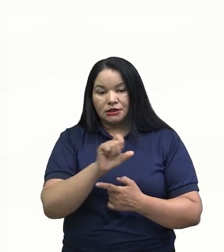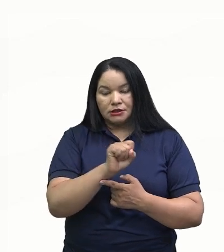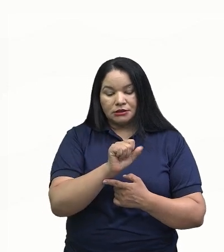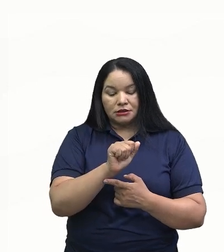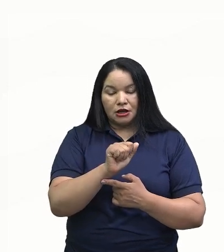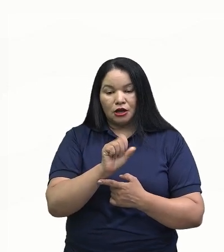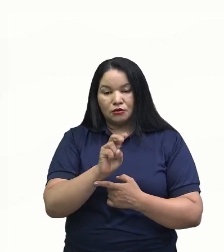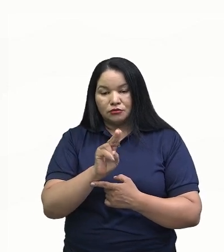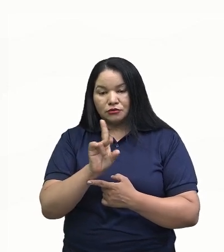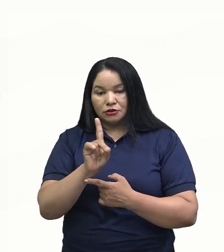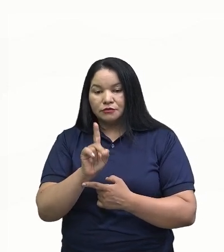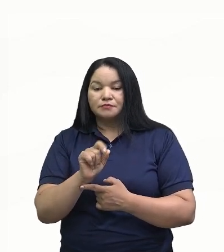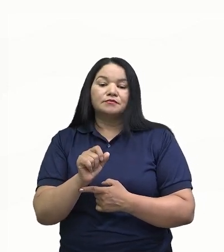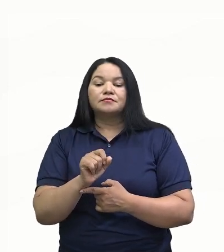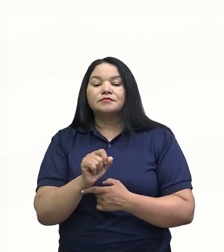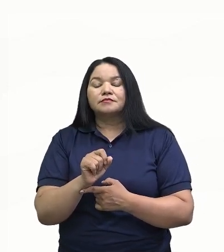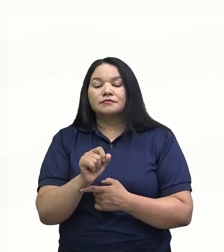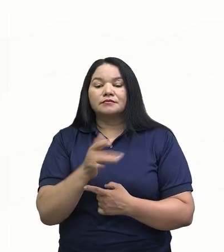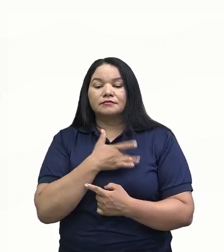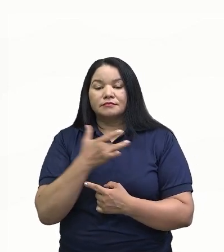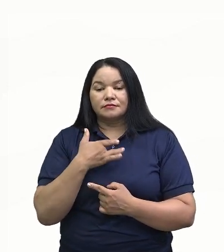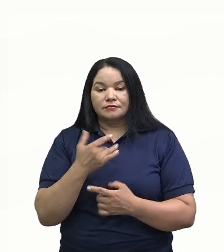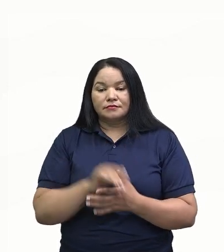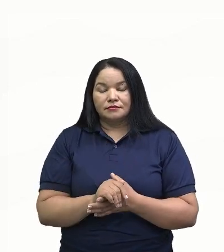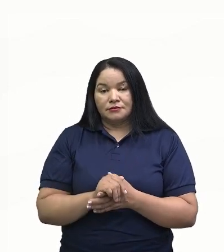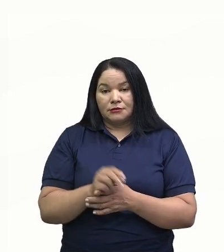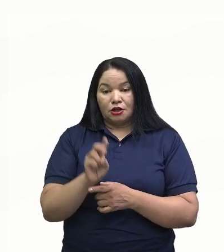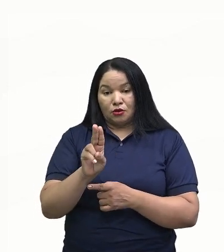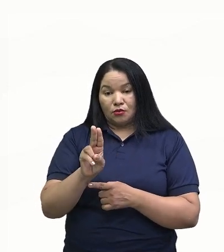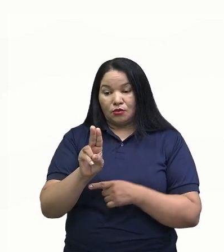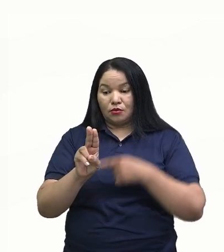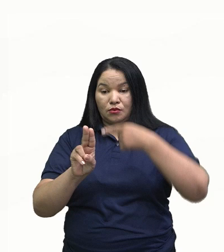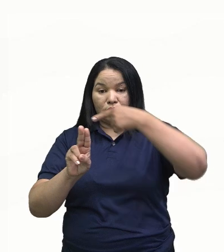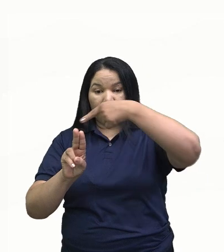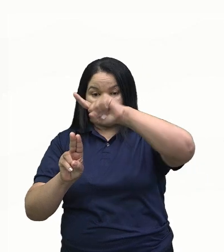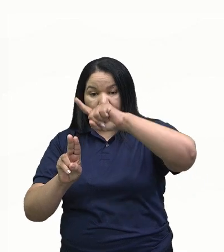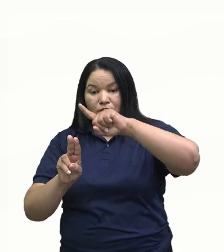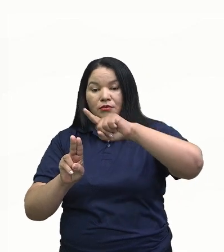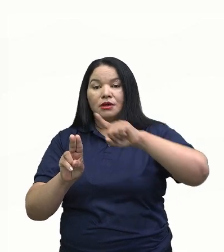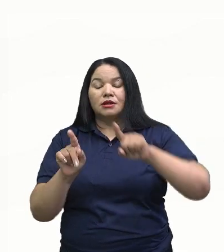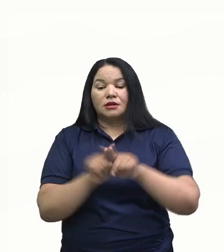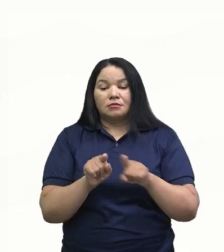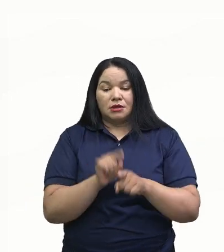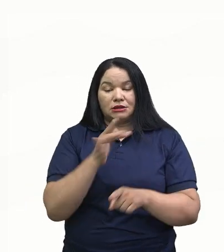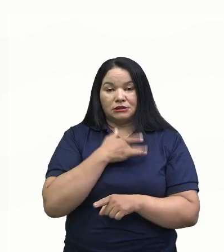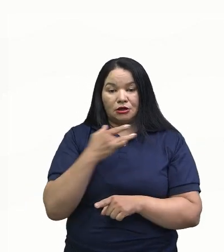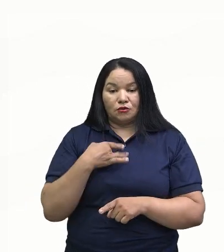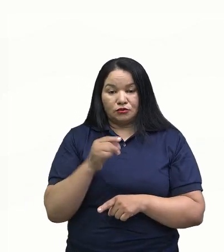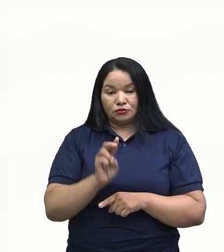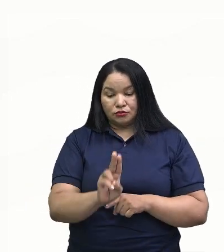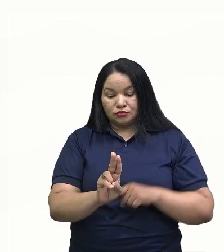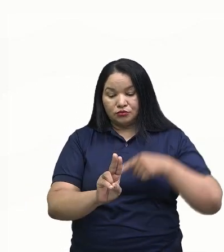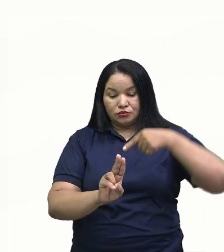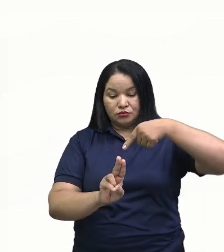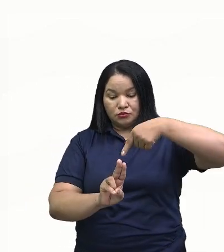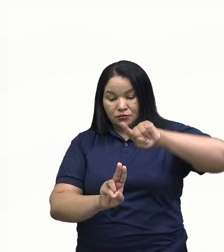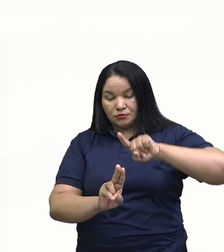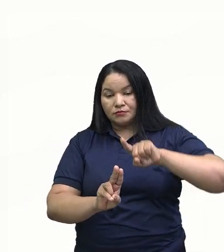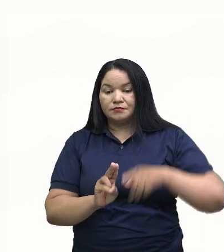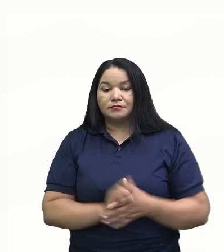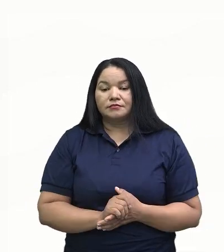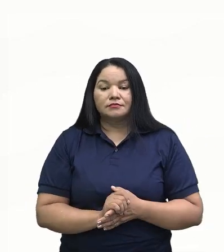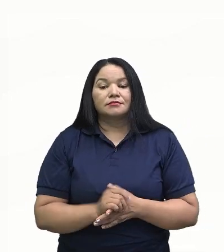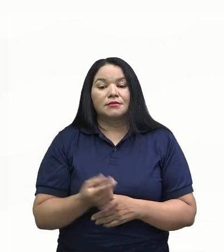U, e saúde, o acento tônico no U também. Então, a sílaba